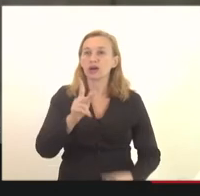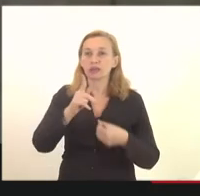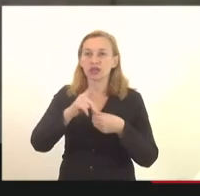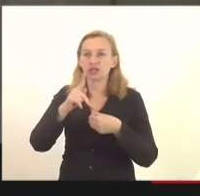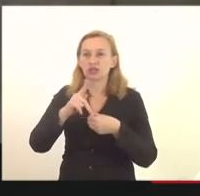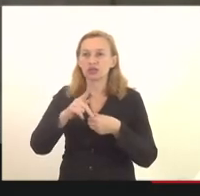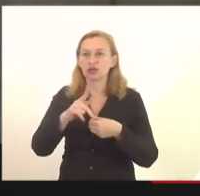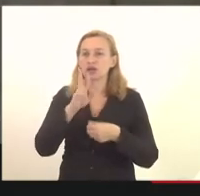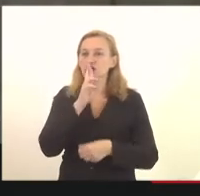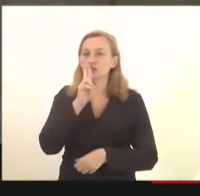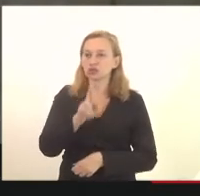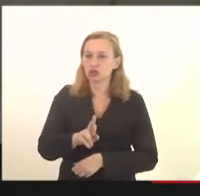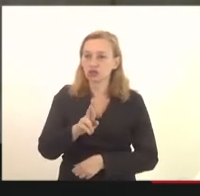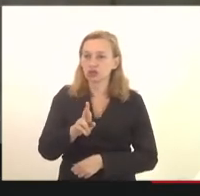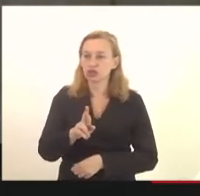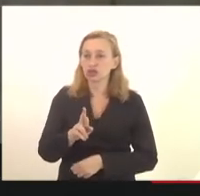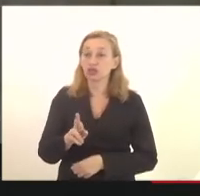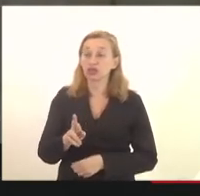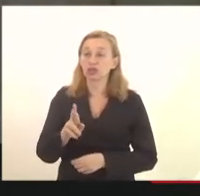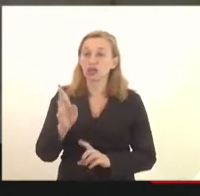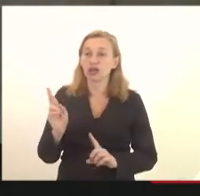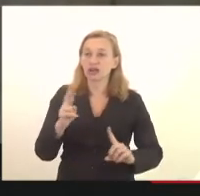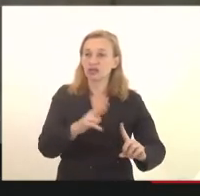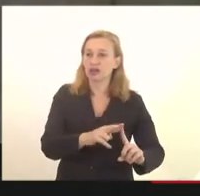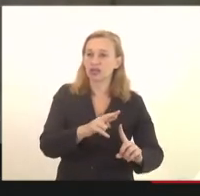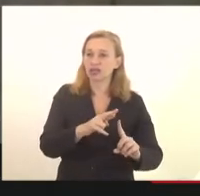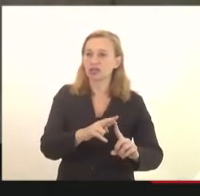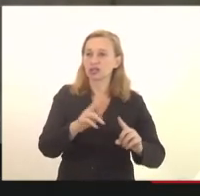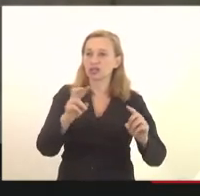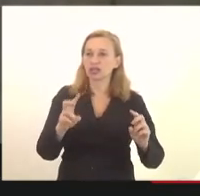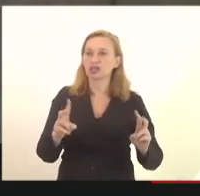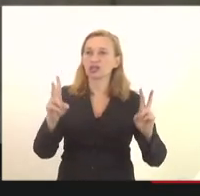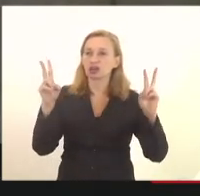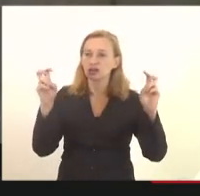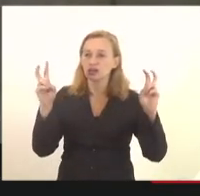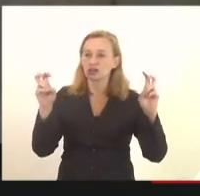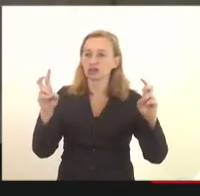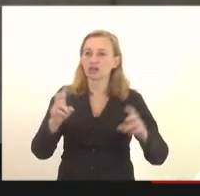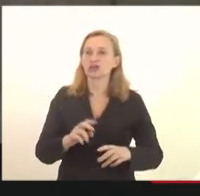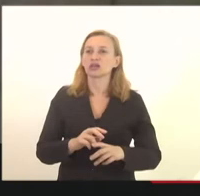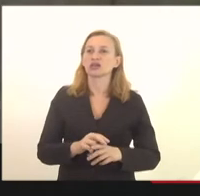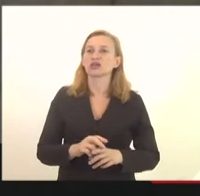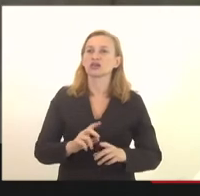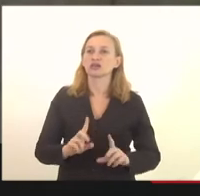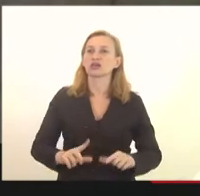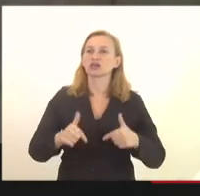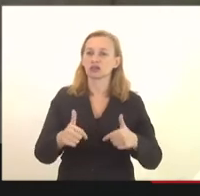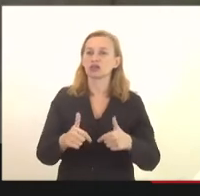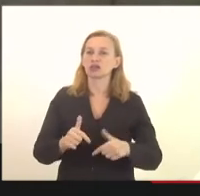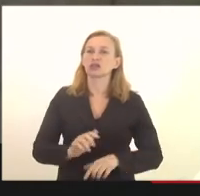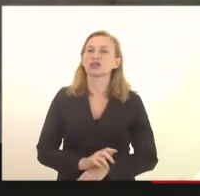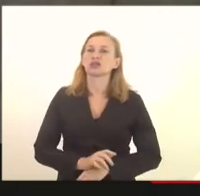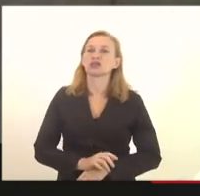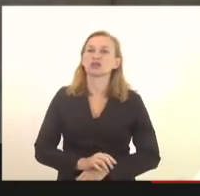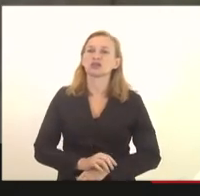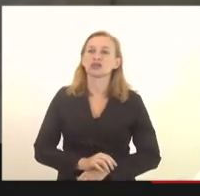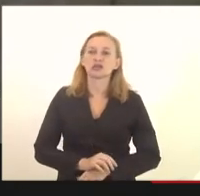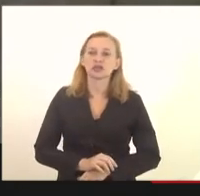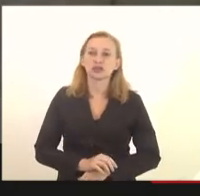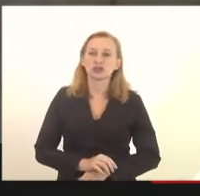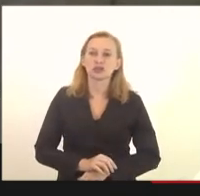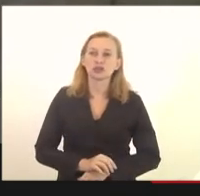o que tenha respondido referente ao Bacora Leste, na posição de operadora, também vá se aplicar, no caso da